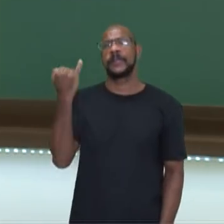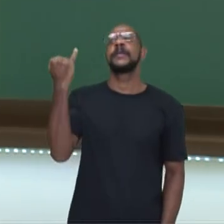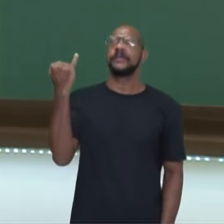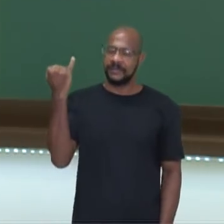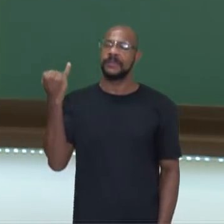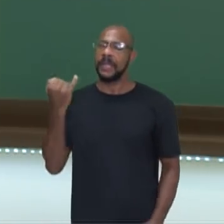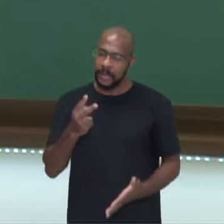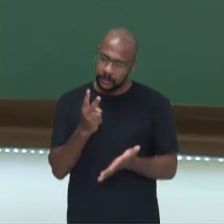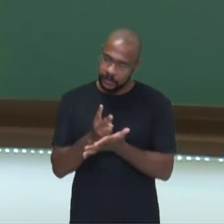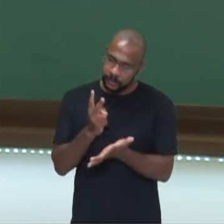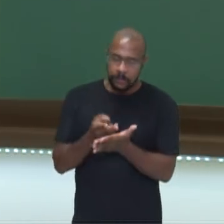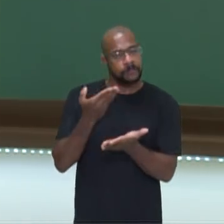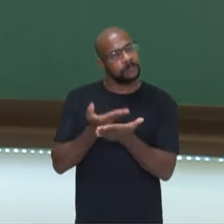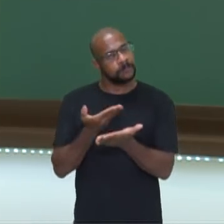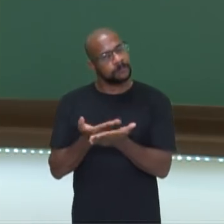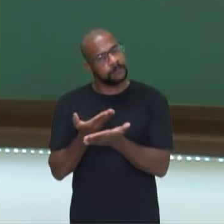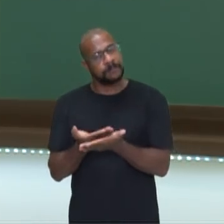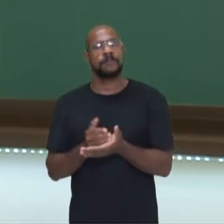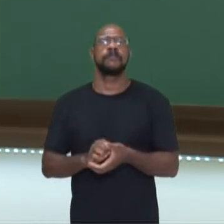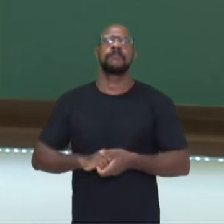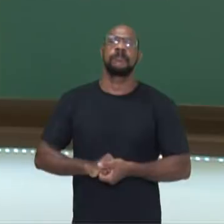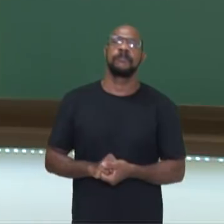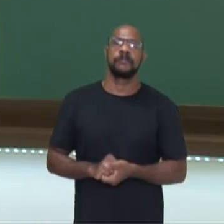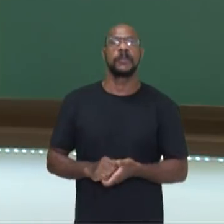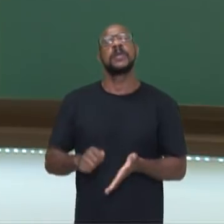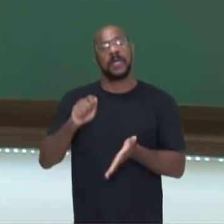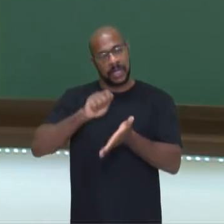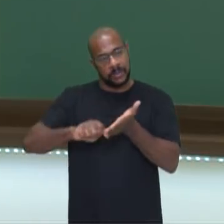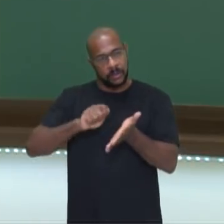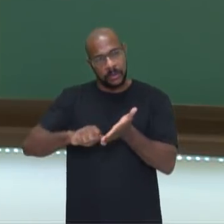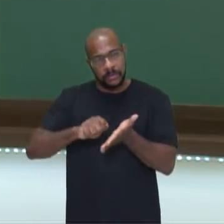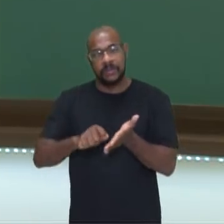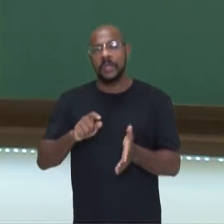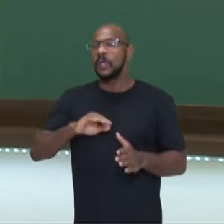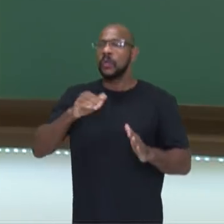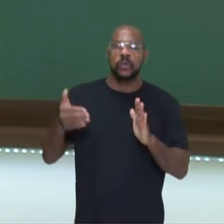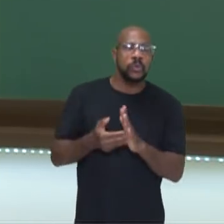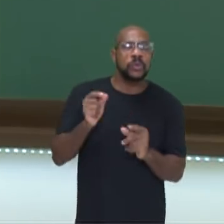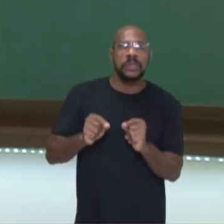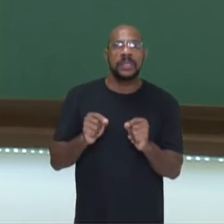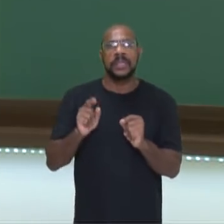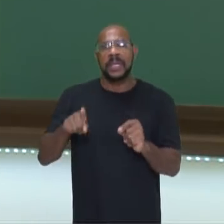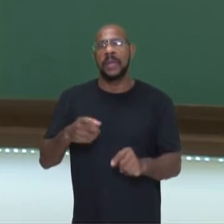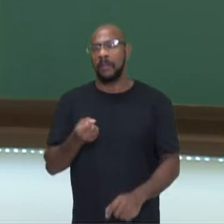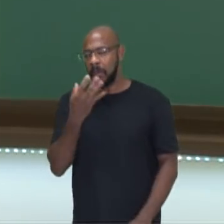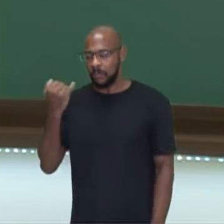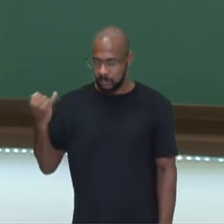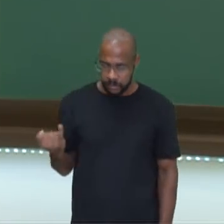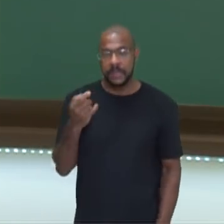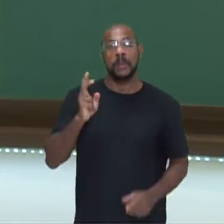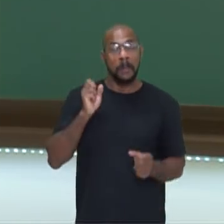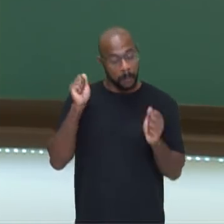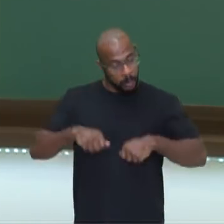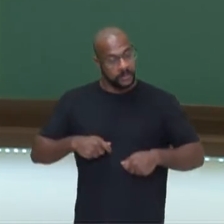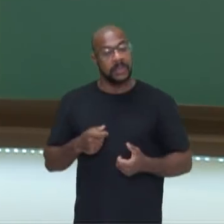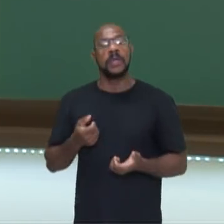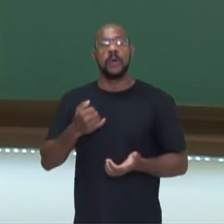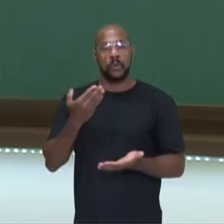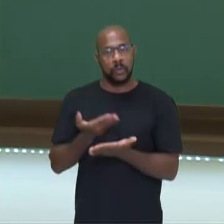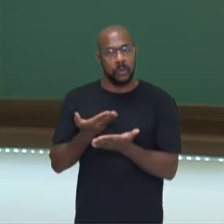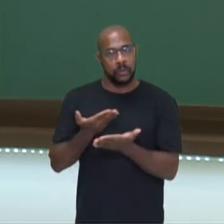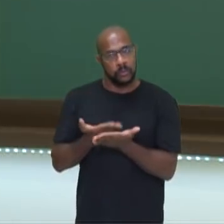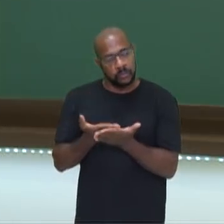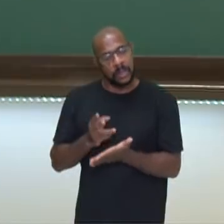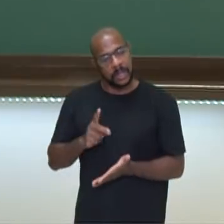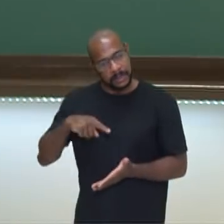para continuar seus estudos, anote tudo aquilo que você considera que pode continuar estudando depois.